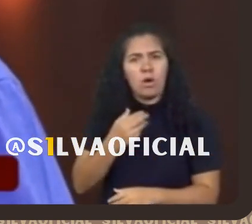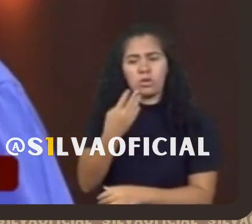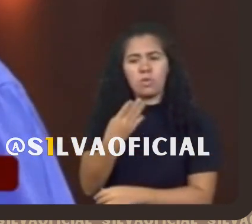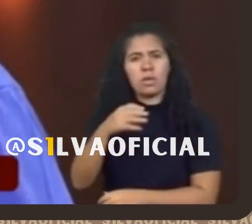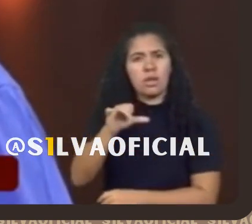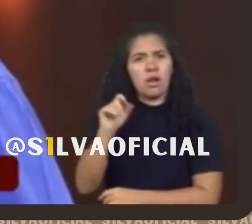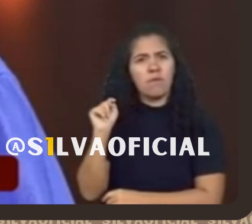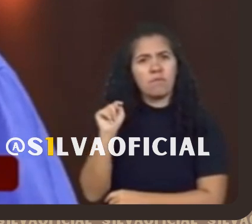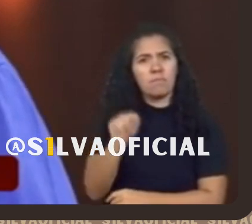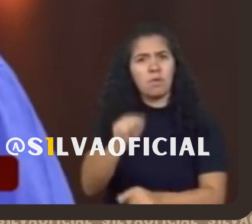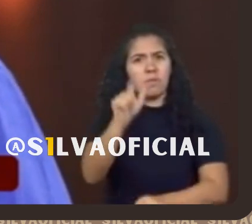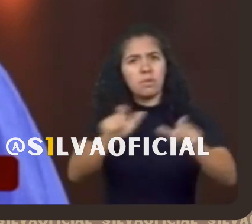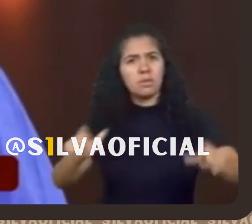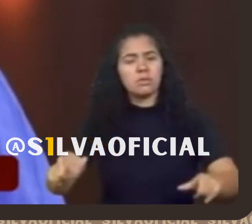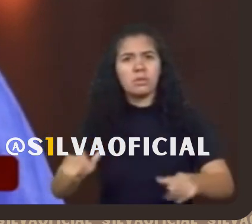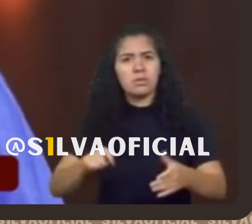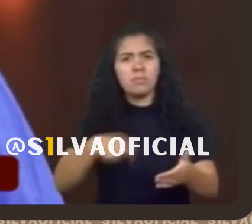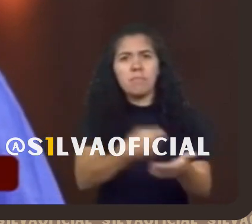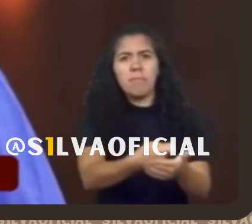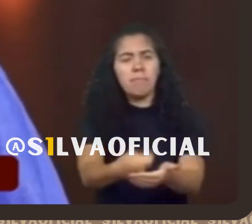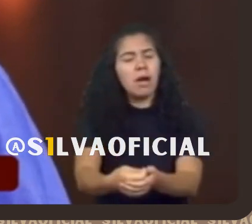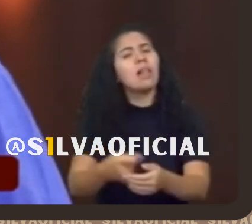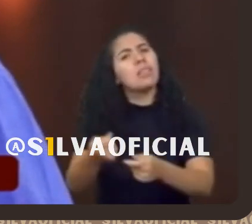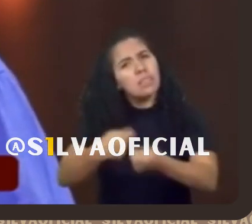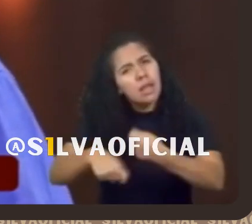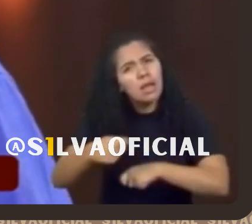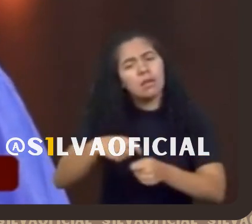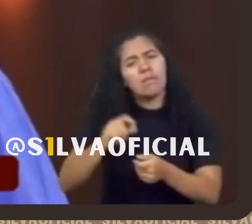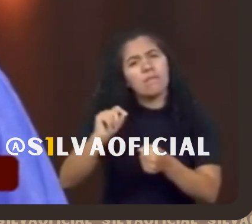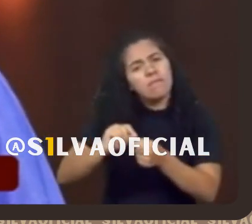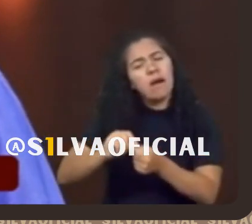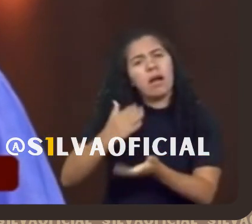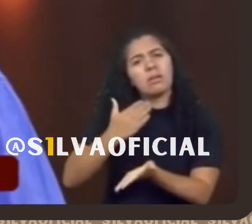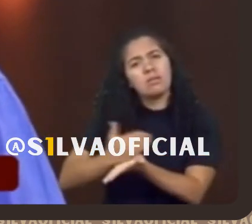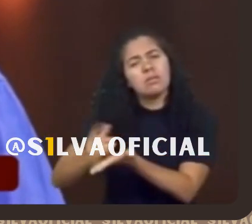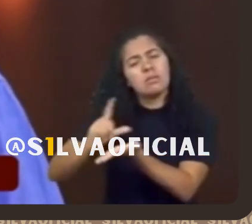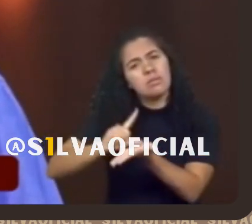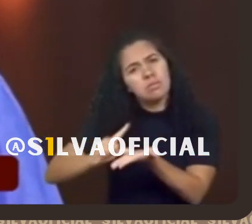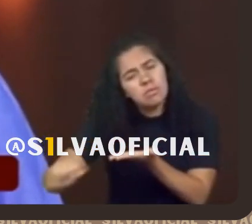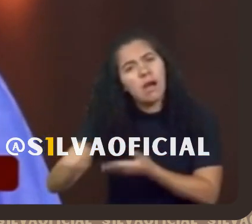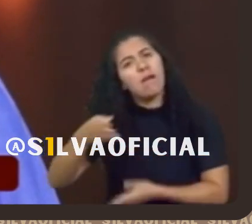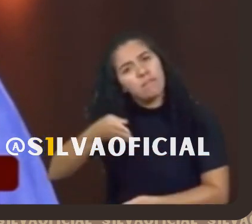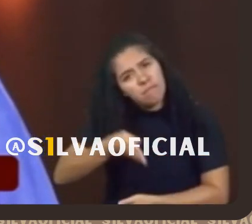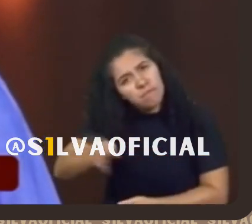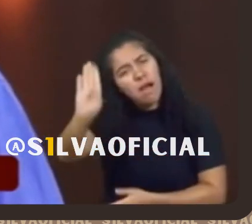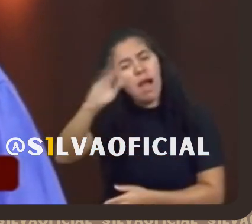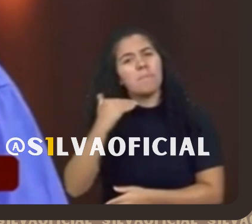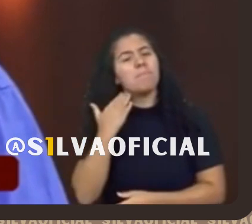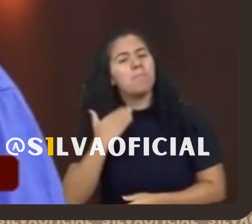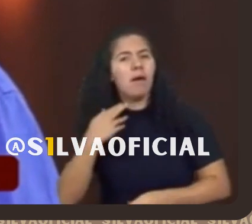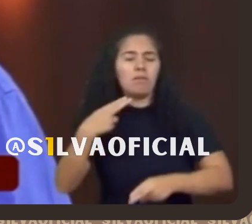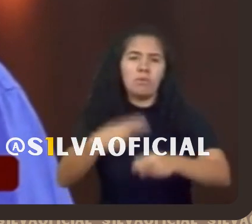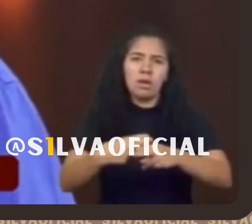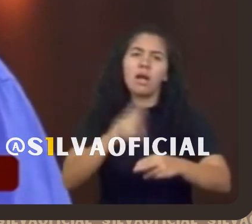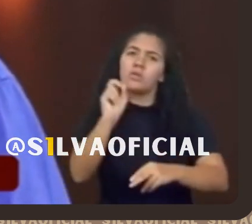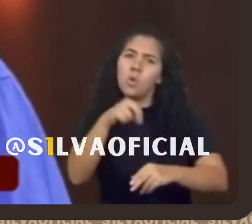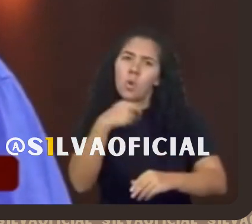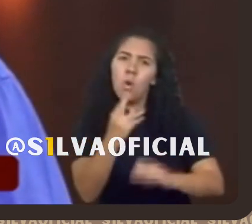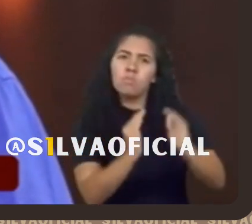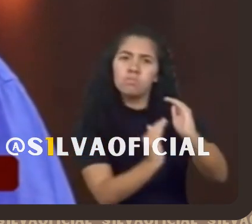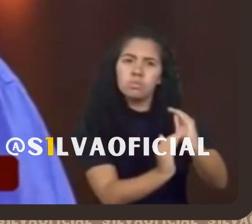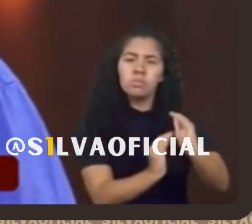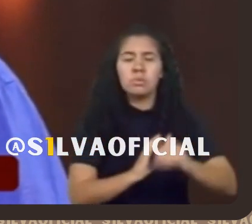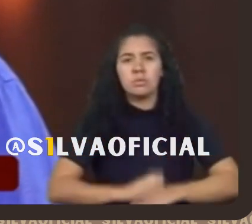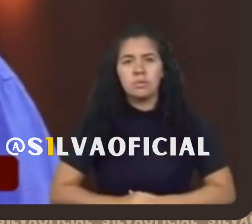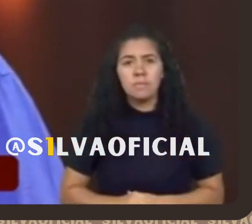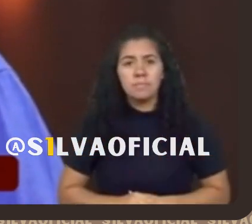estudar porque não paga o fi negocia o Fi Nego vai da Caixa Econômica que vai no Banco do Brasil os a Bahia tem